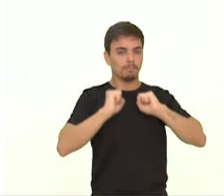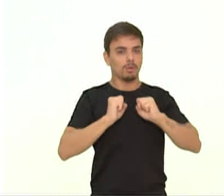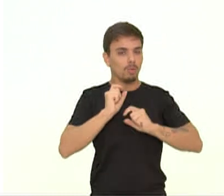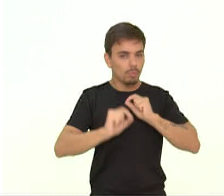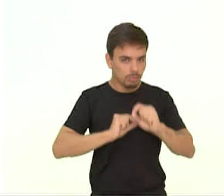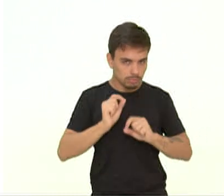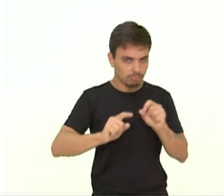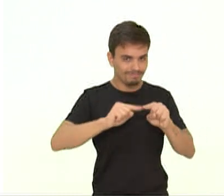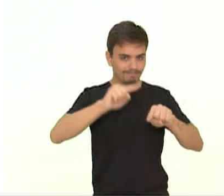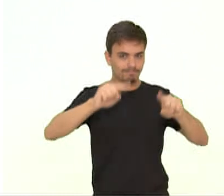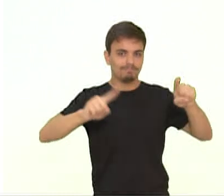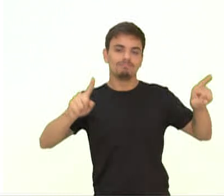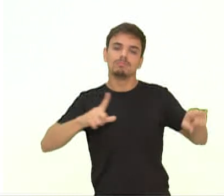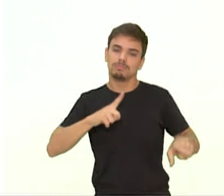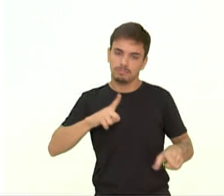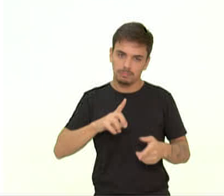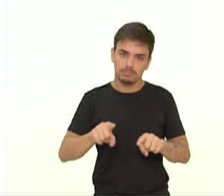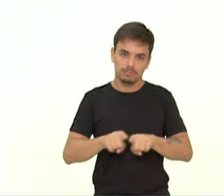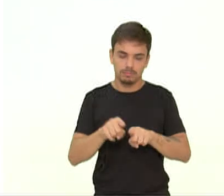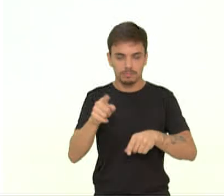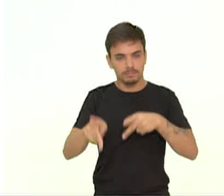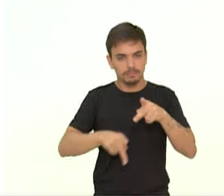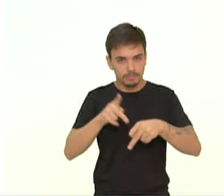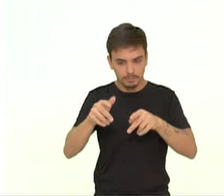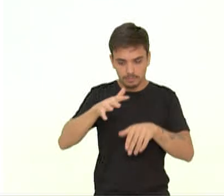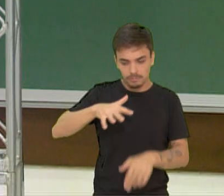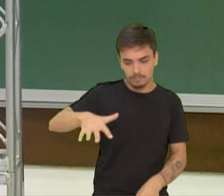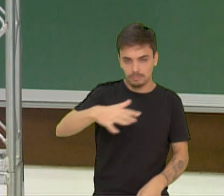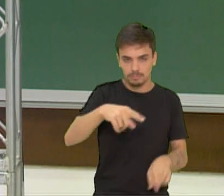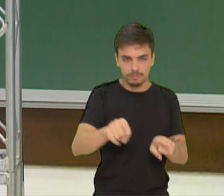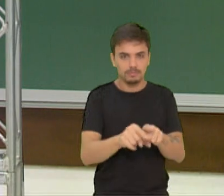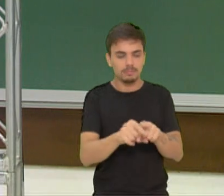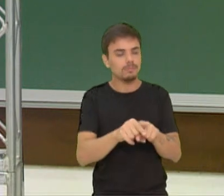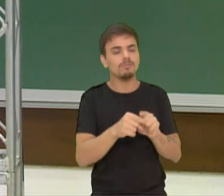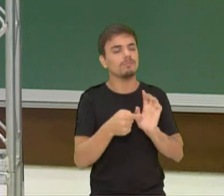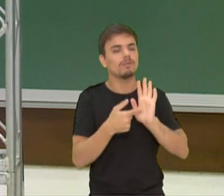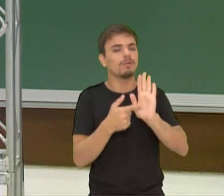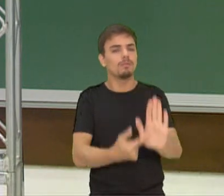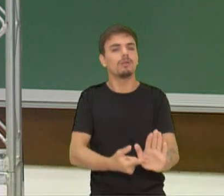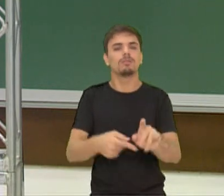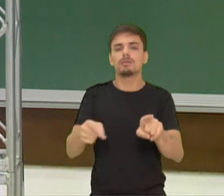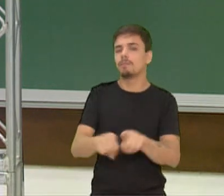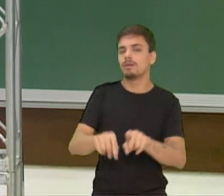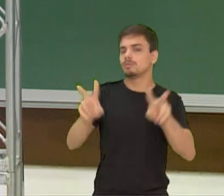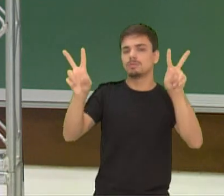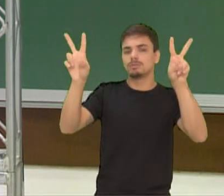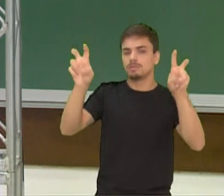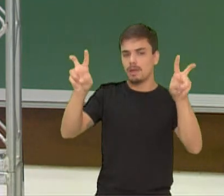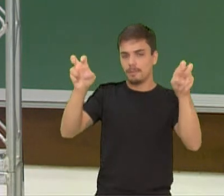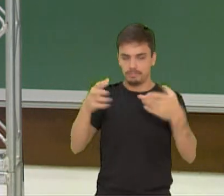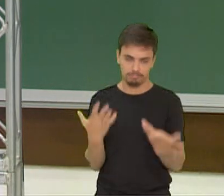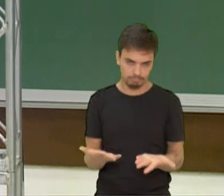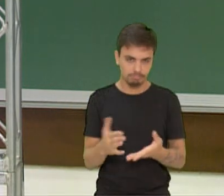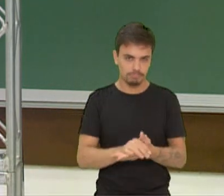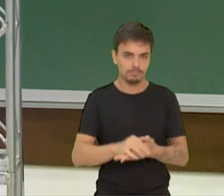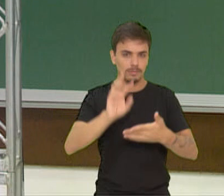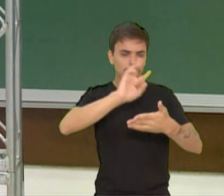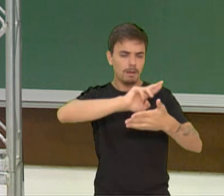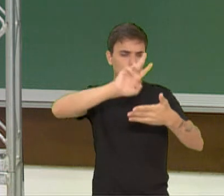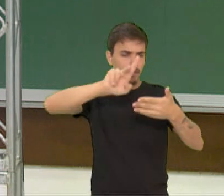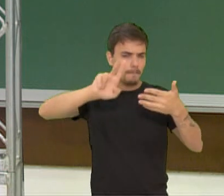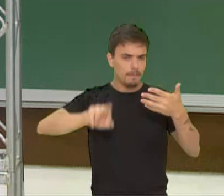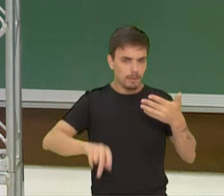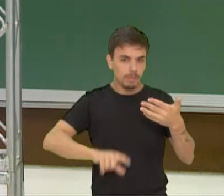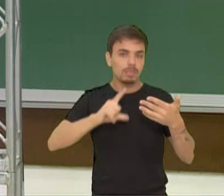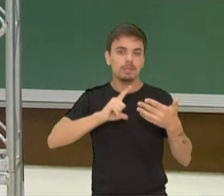podem variar conforme o público, o veículo e o tema abordado. Então, o tema são diversos, né,